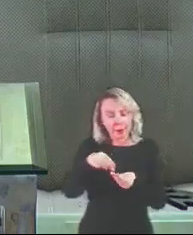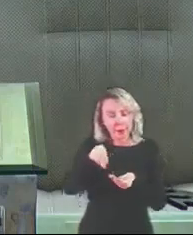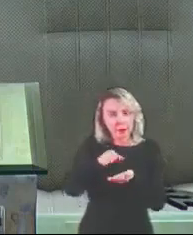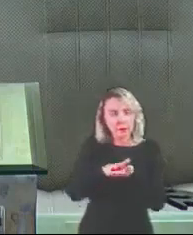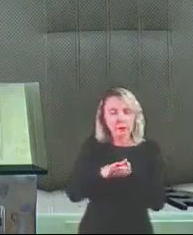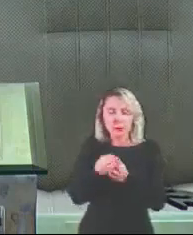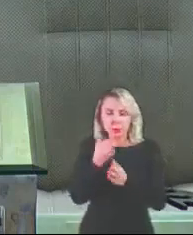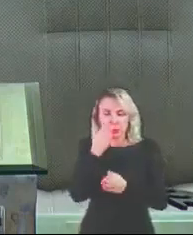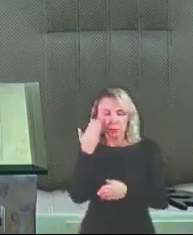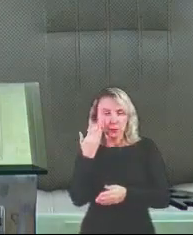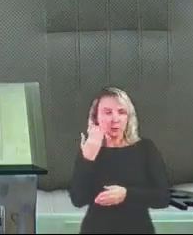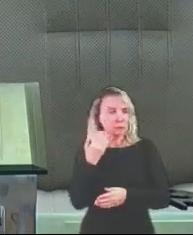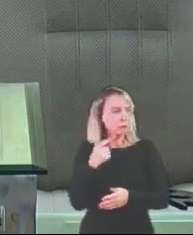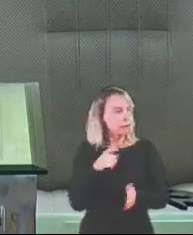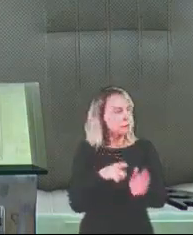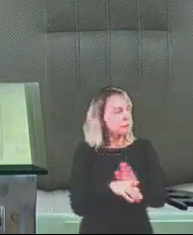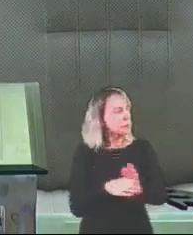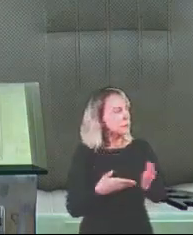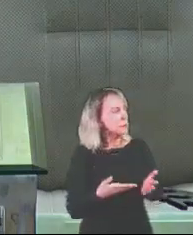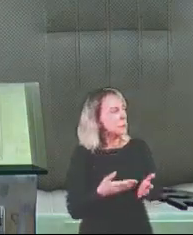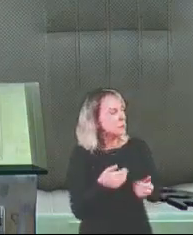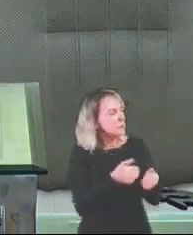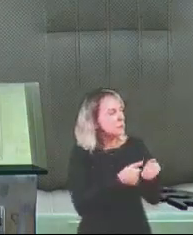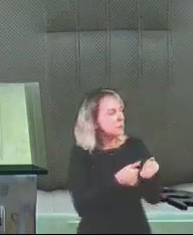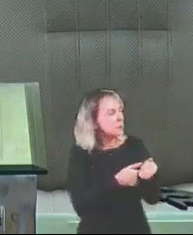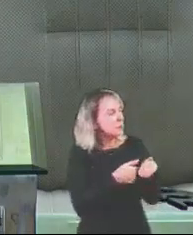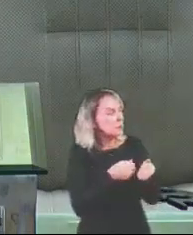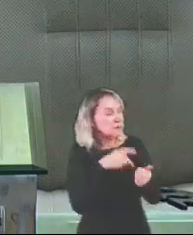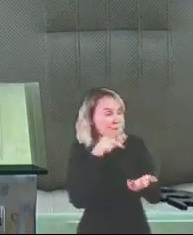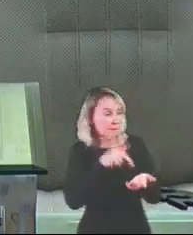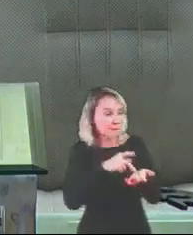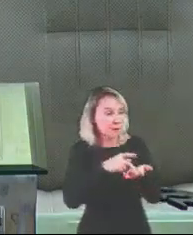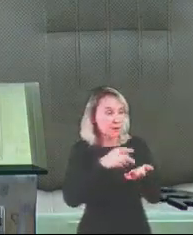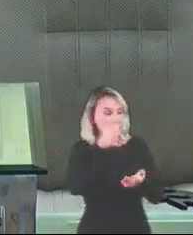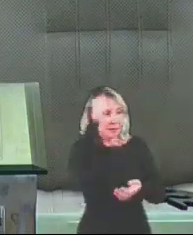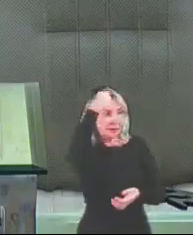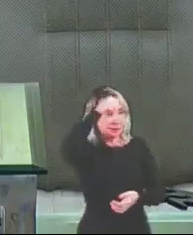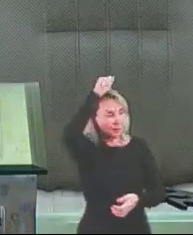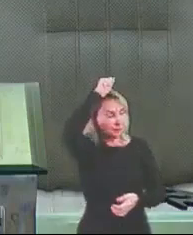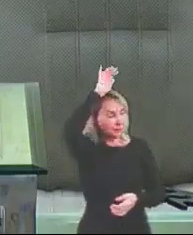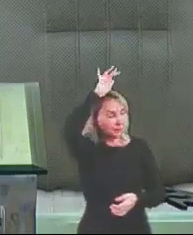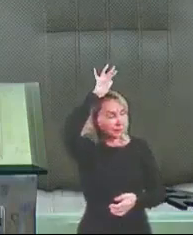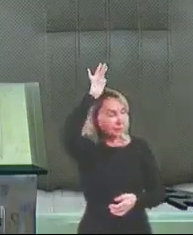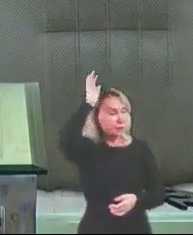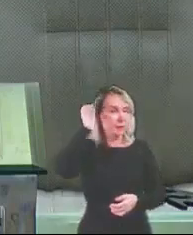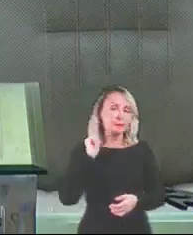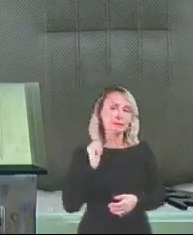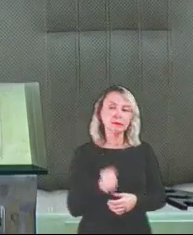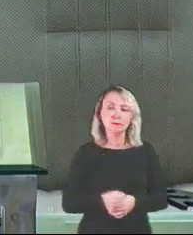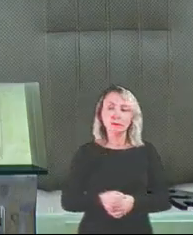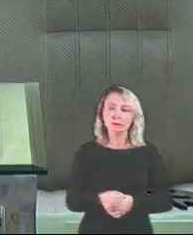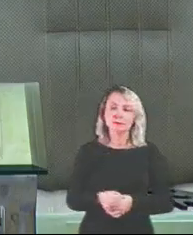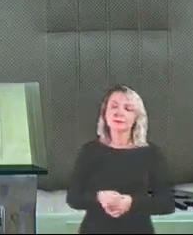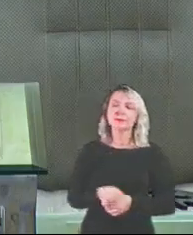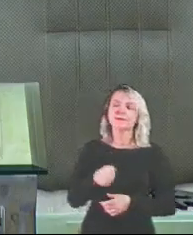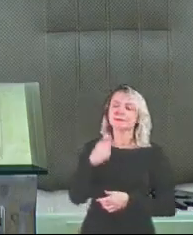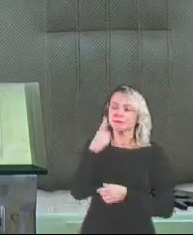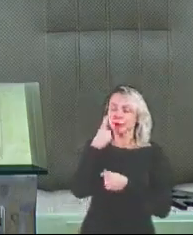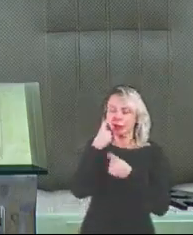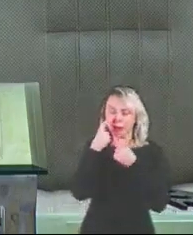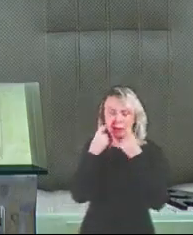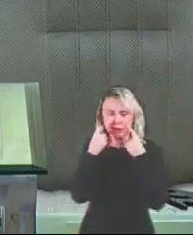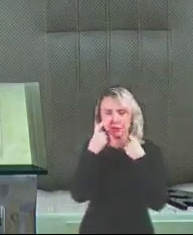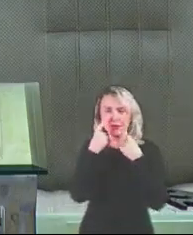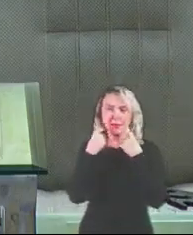qual é o segredo do verdadeiro avivamento. Ele diz: o verdadeiro avivamento traz através, vem através das lágrimas, do choro e